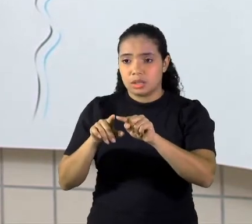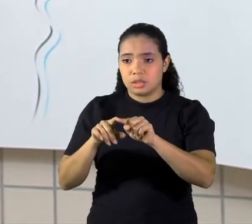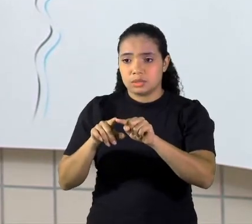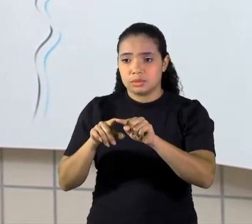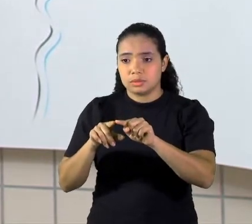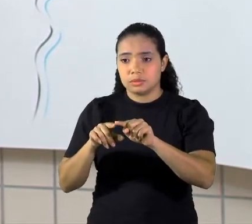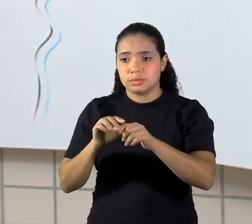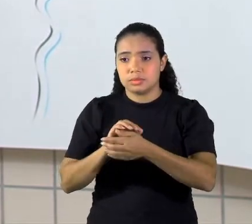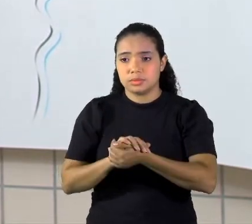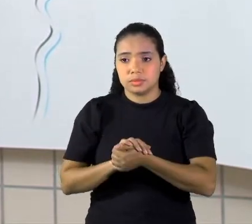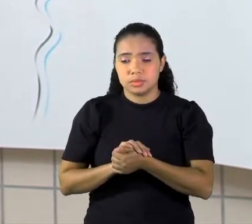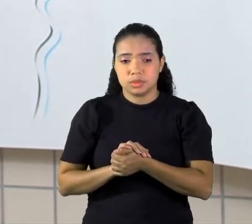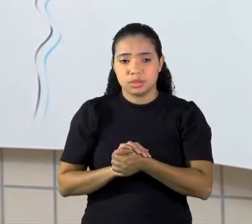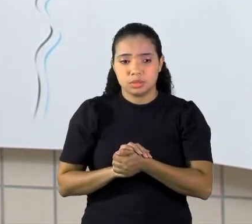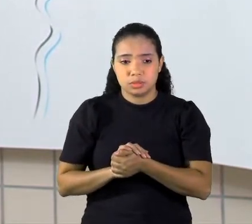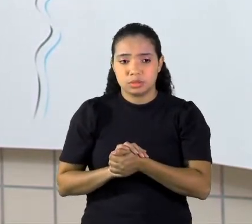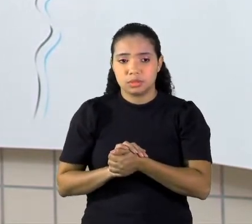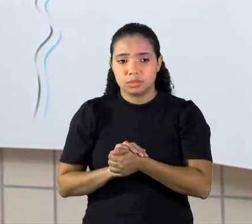dele,